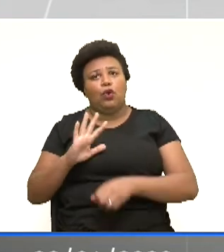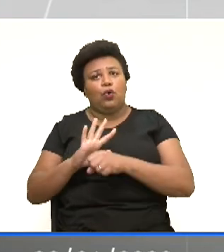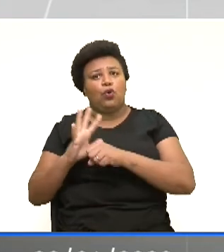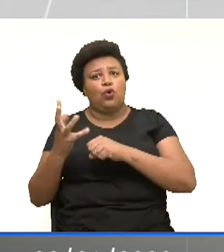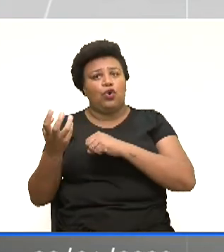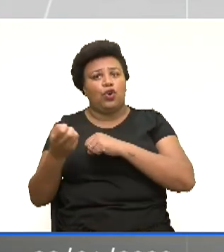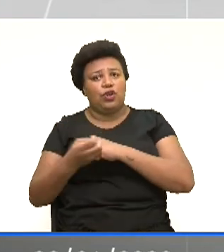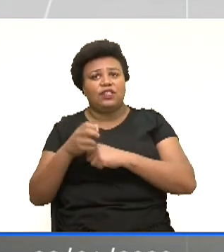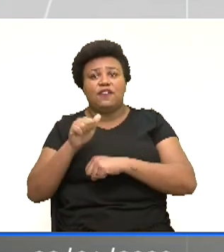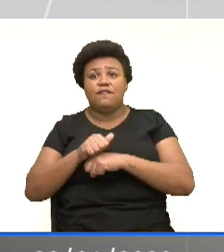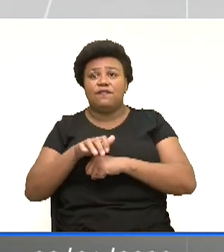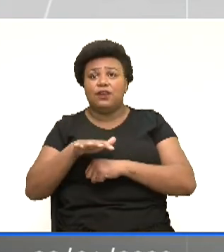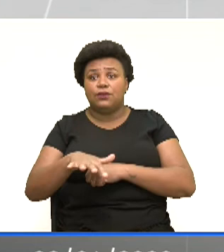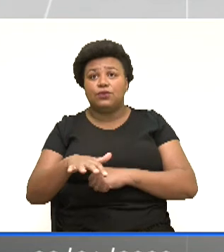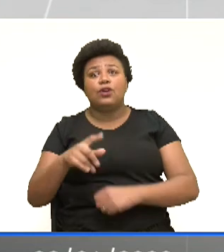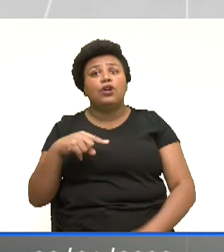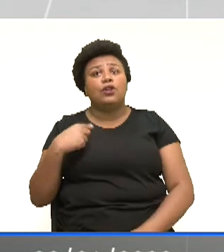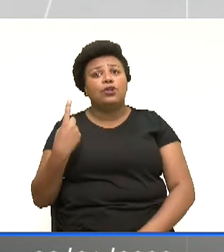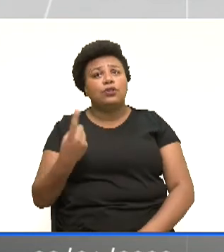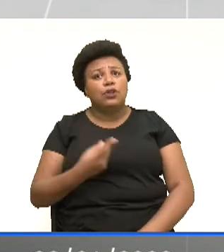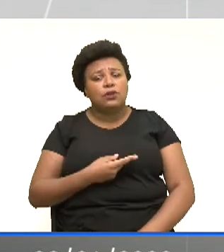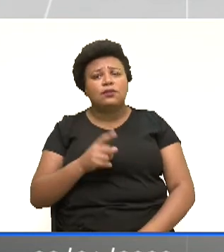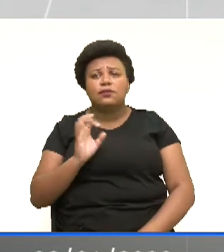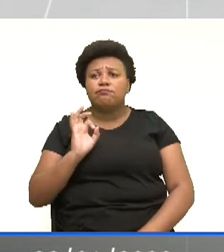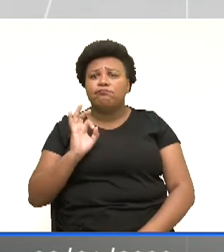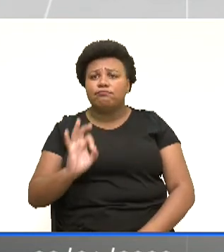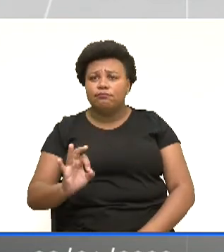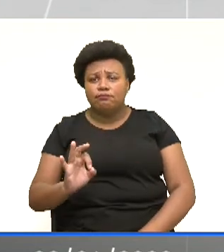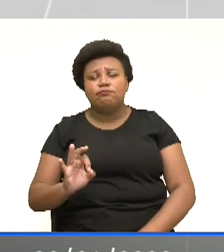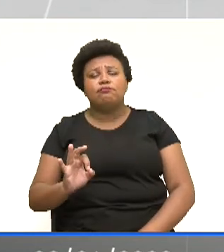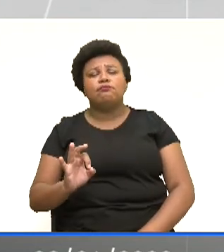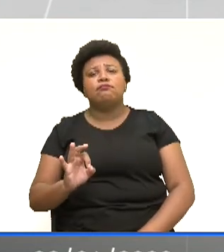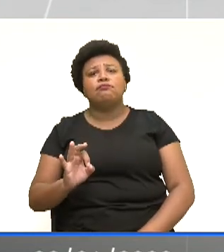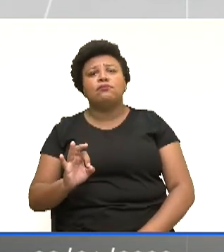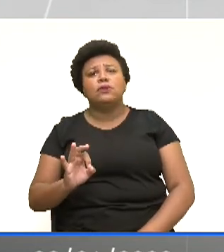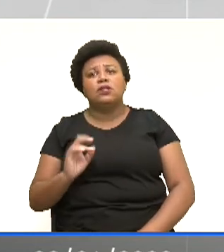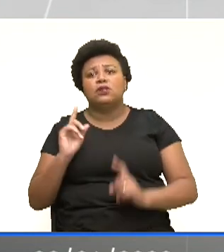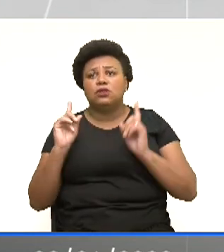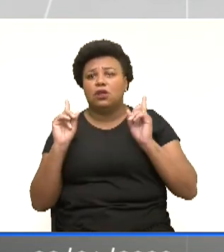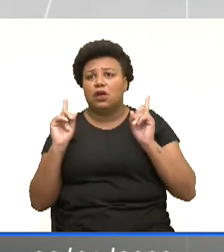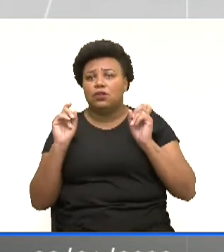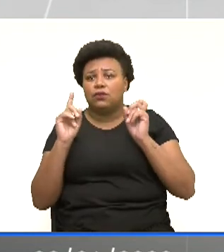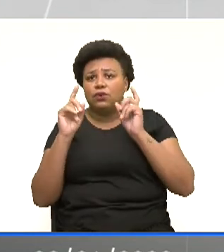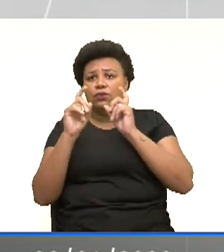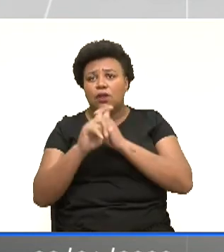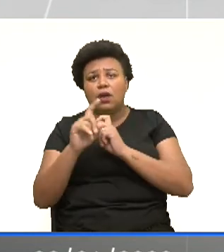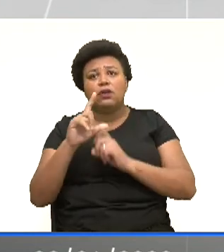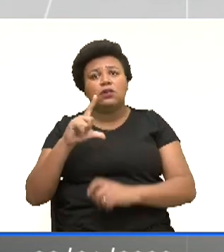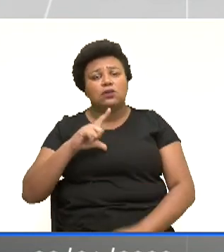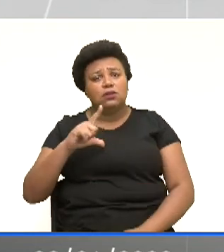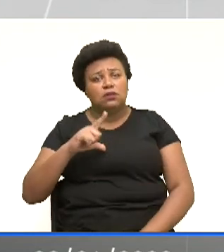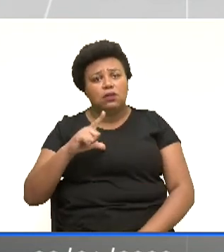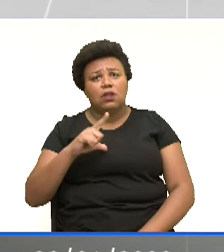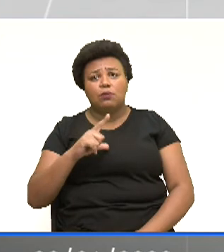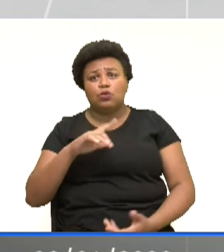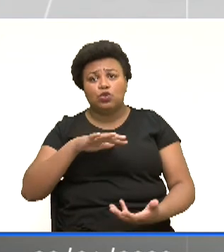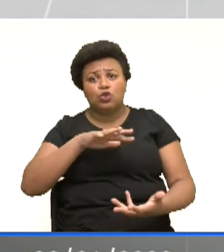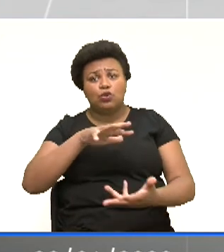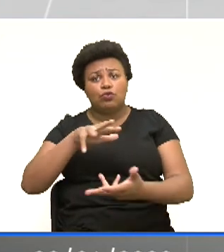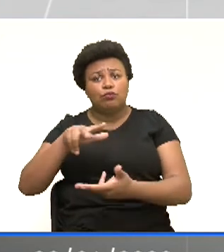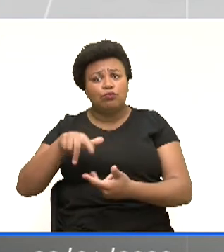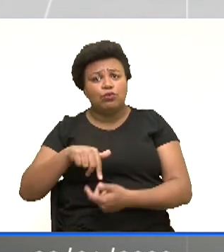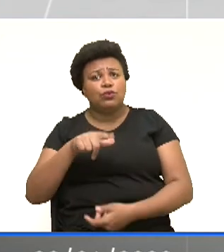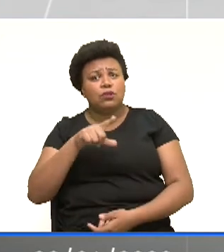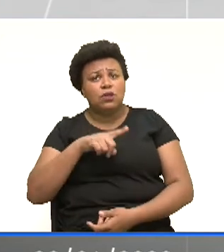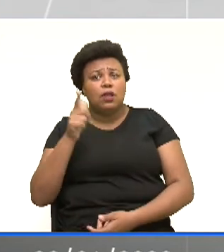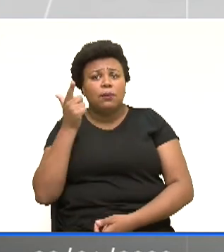Né? É certo que a dificuldade que nós estamos encontrando, que o mundo encontra em viabilizar